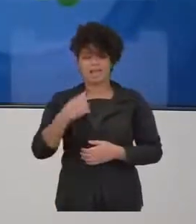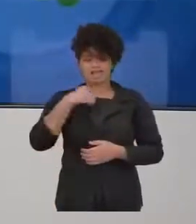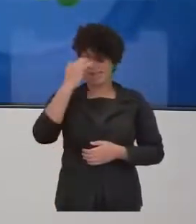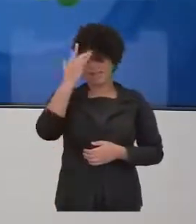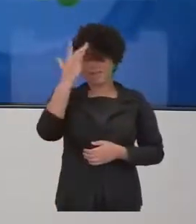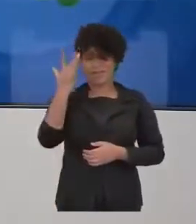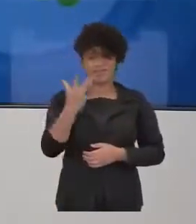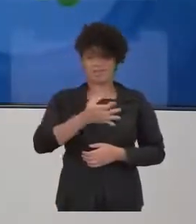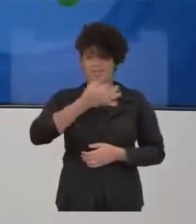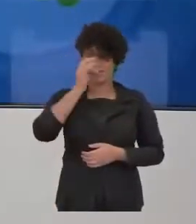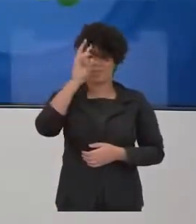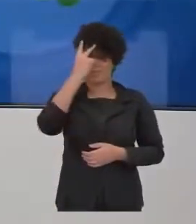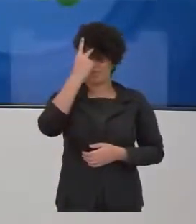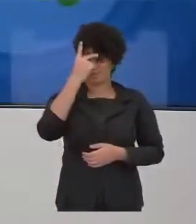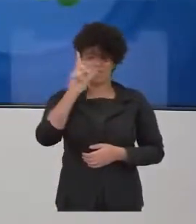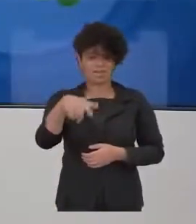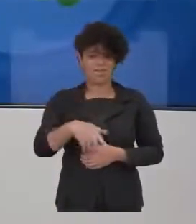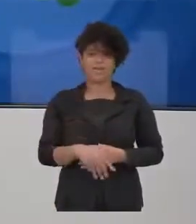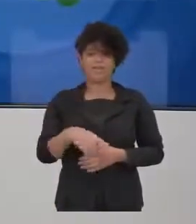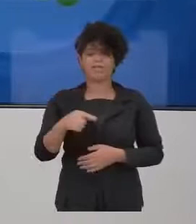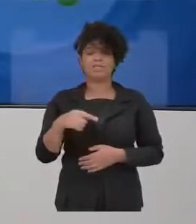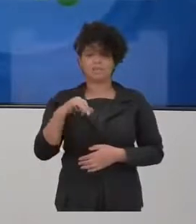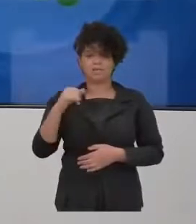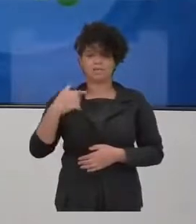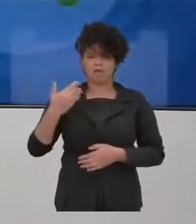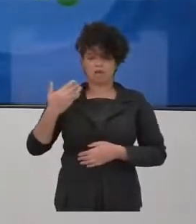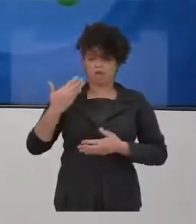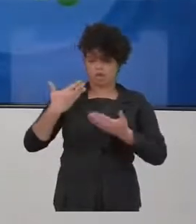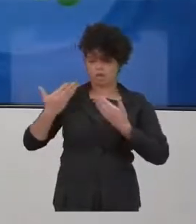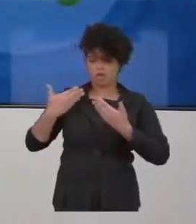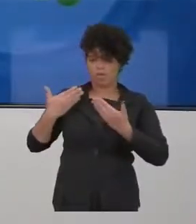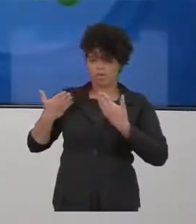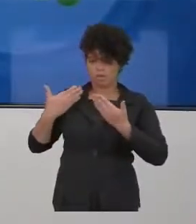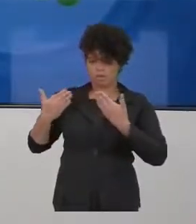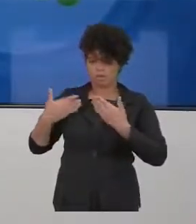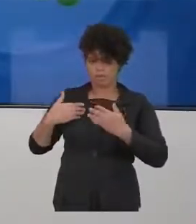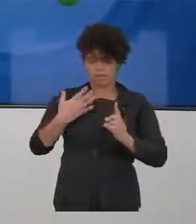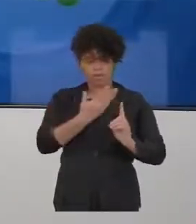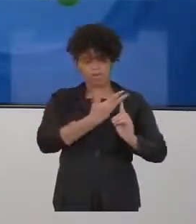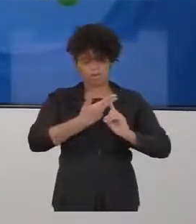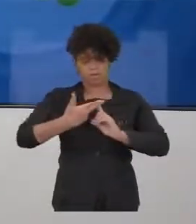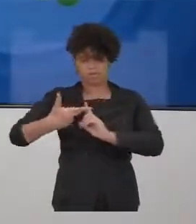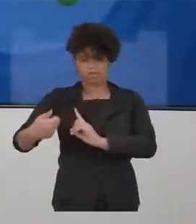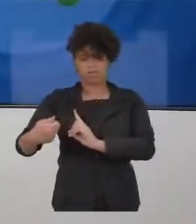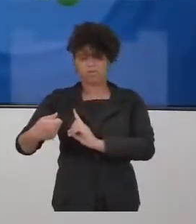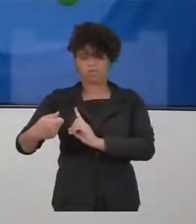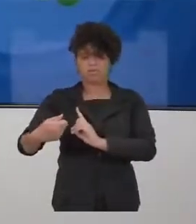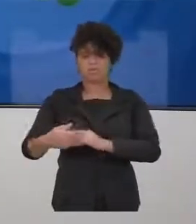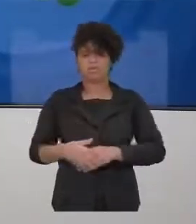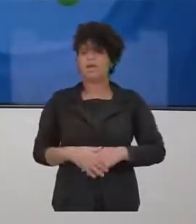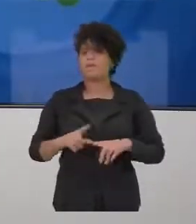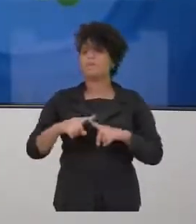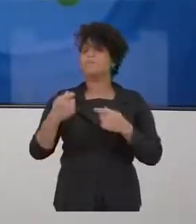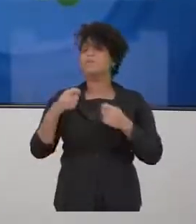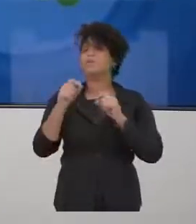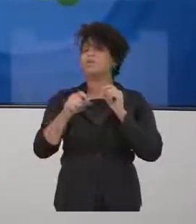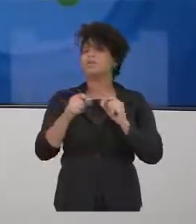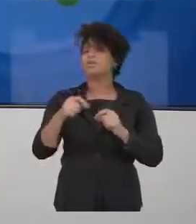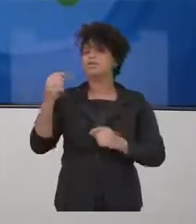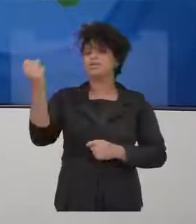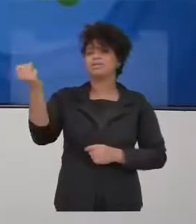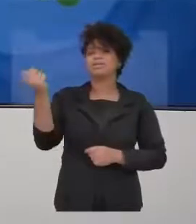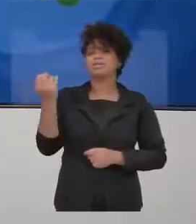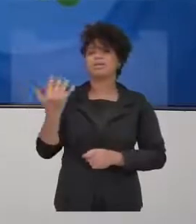fáceis de mudar de opinião. Você consegue me convencer fácil, mas eu consigo ser convencido a partir de argumentos. Então, se você